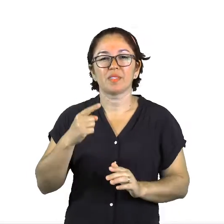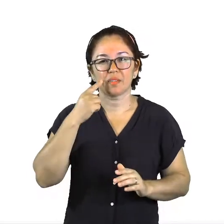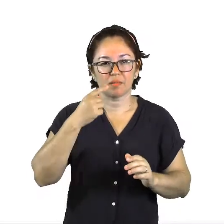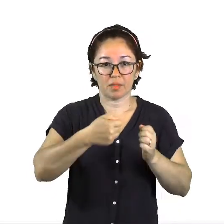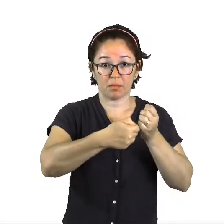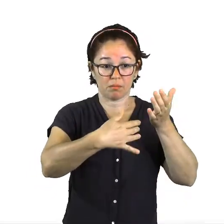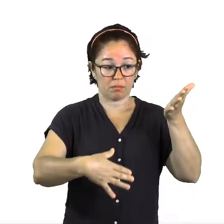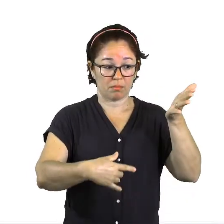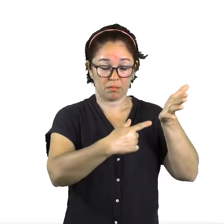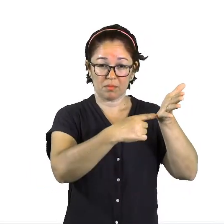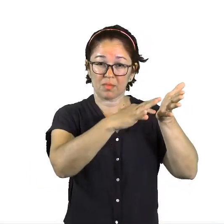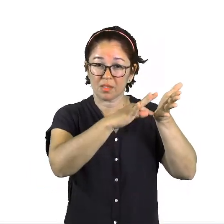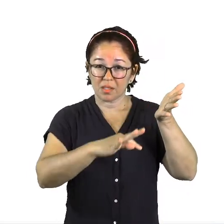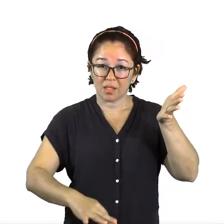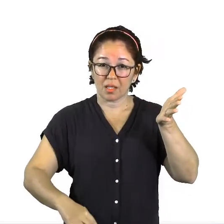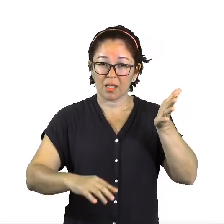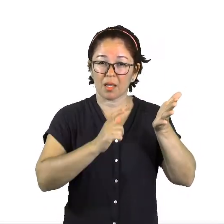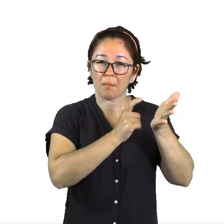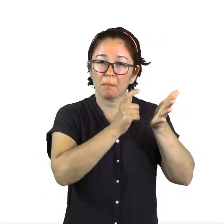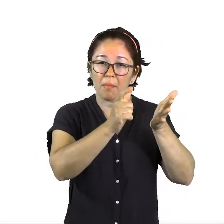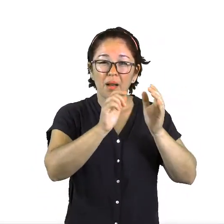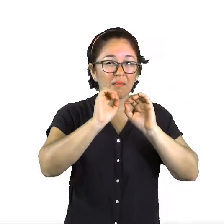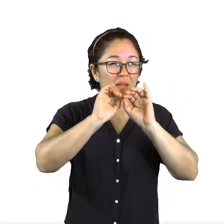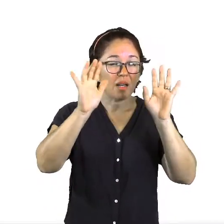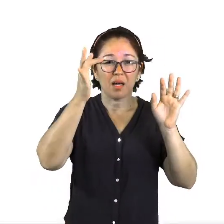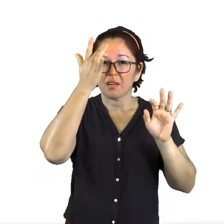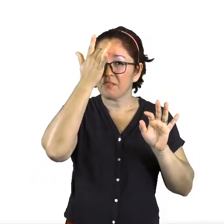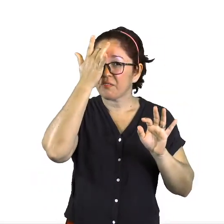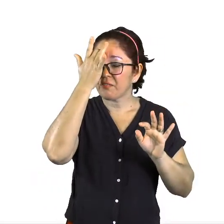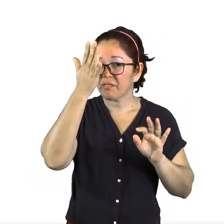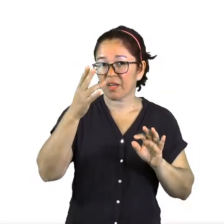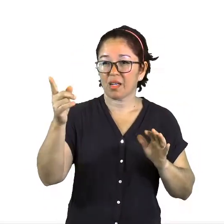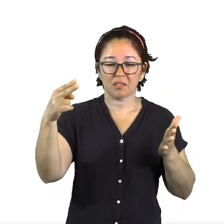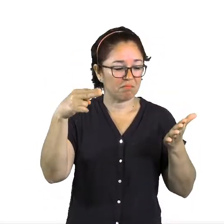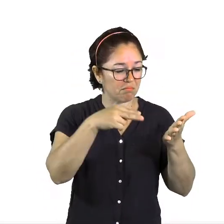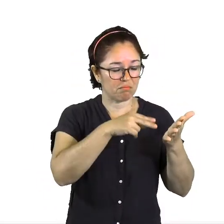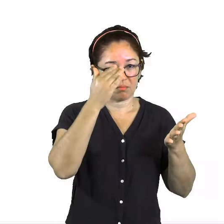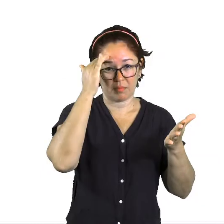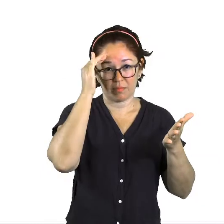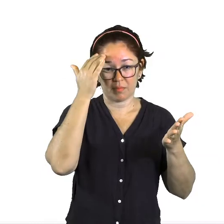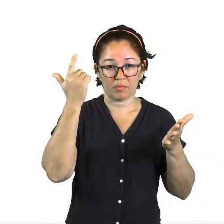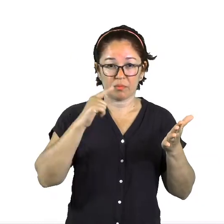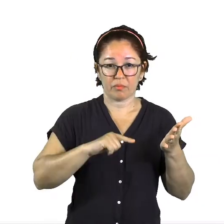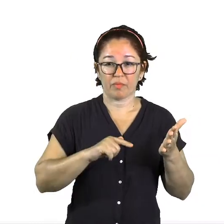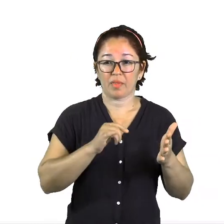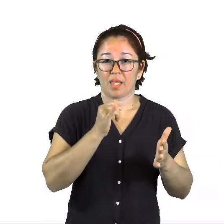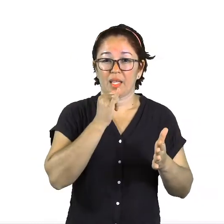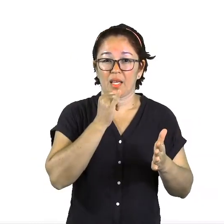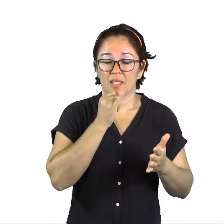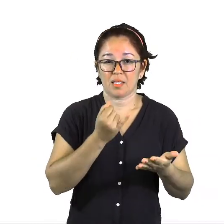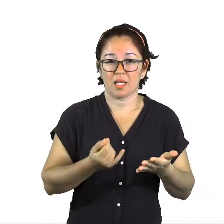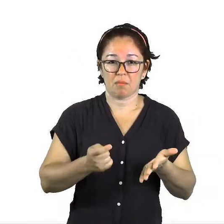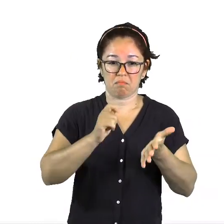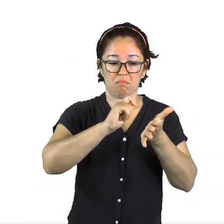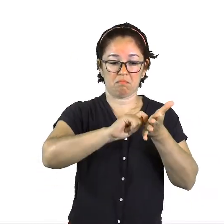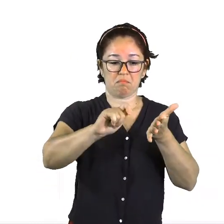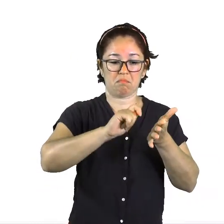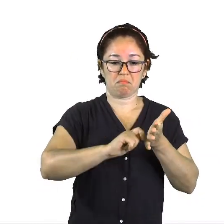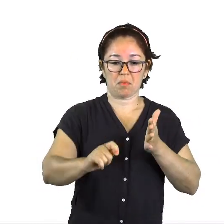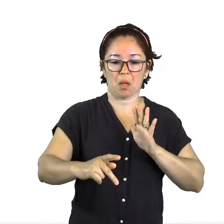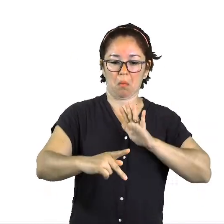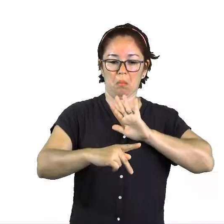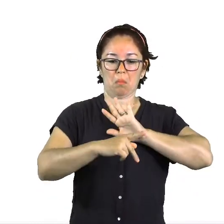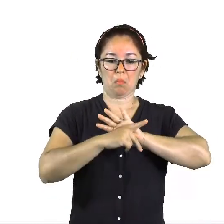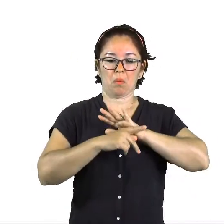clara, objetiva e impessoal. Então, não pode ter marcas pessoais, né, com verbos da